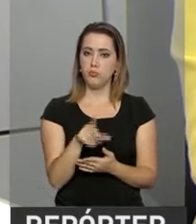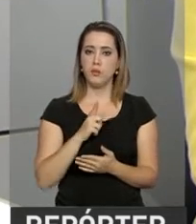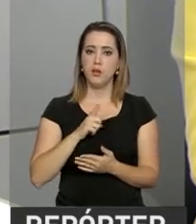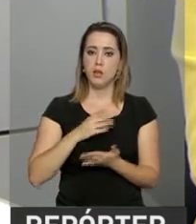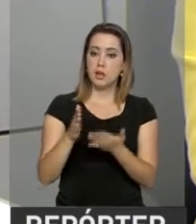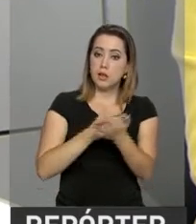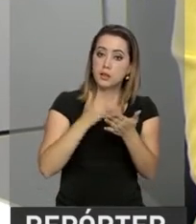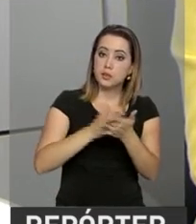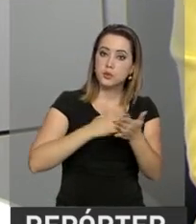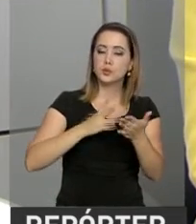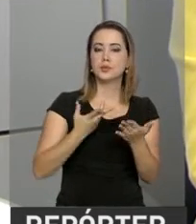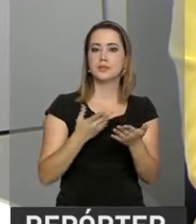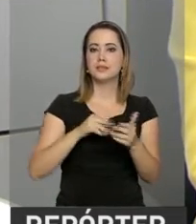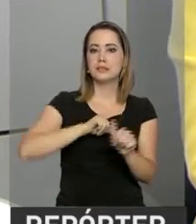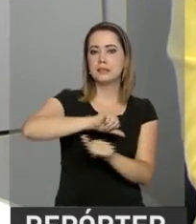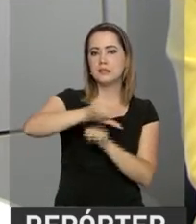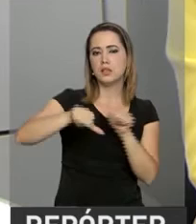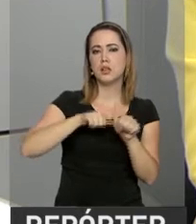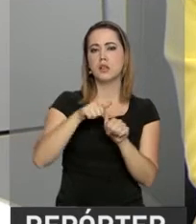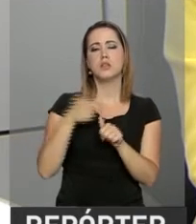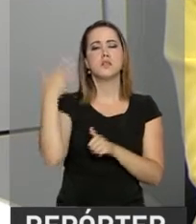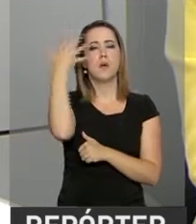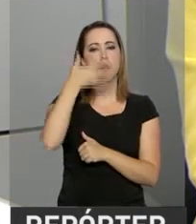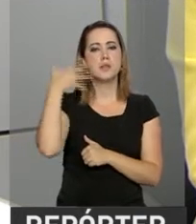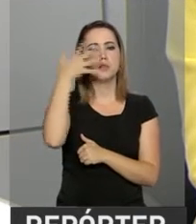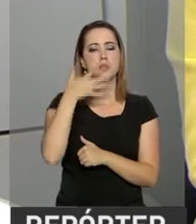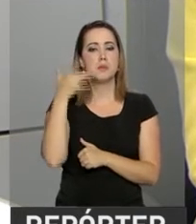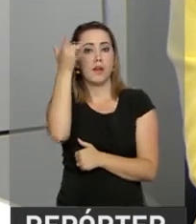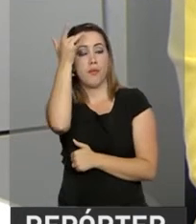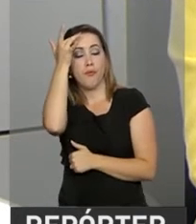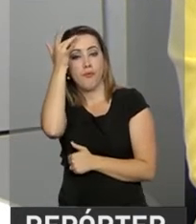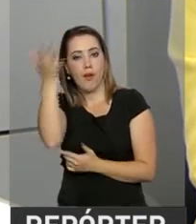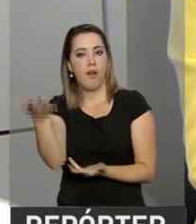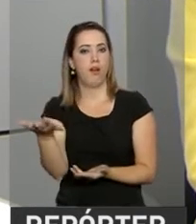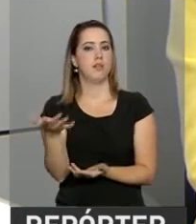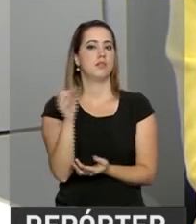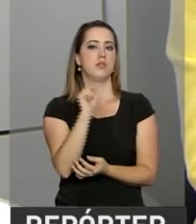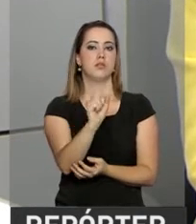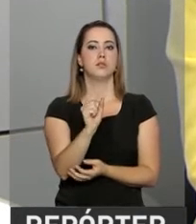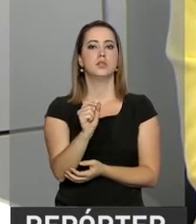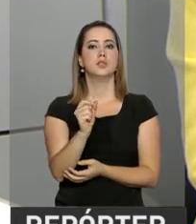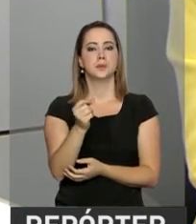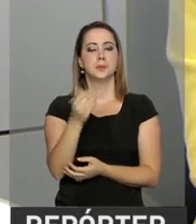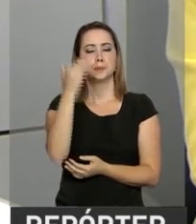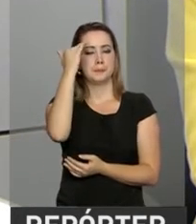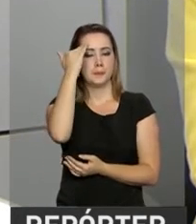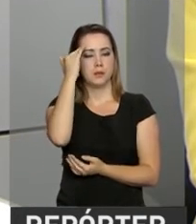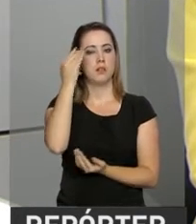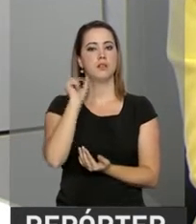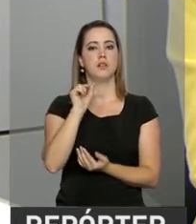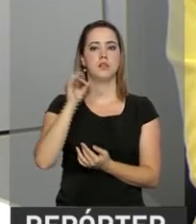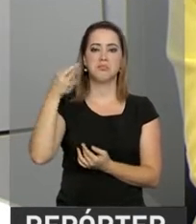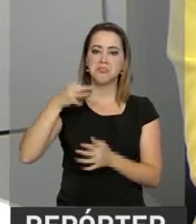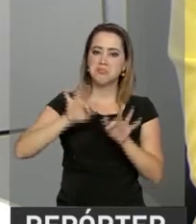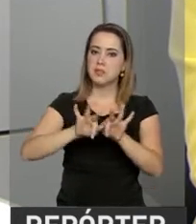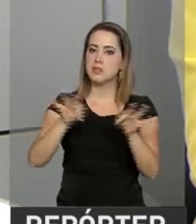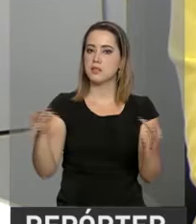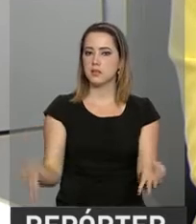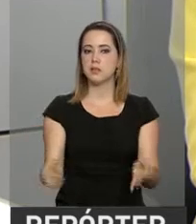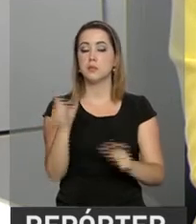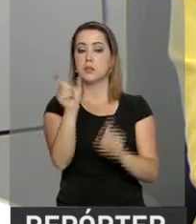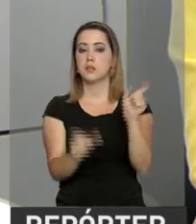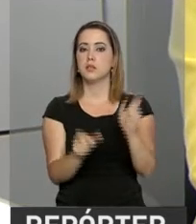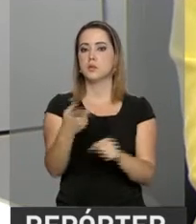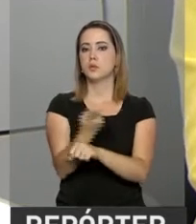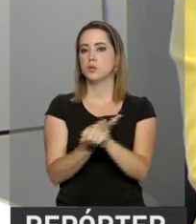traduzir um normativo para uma linguagem que todos compreendem a gente percebe que os consumidores estão cada vez